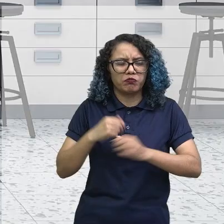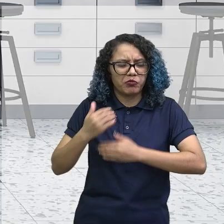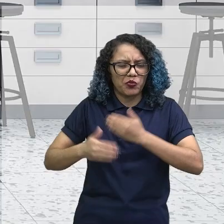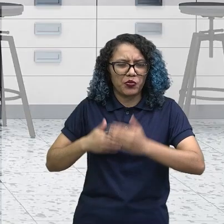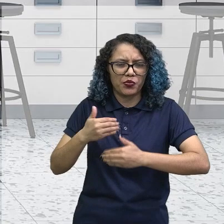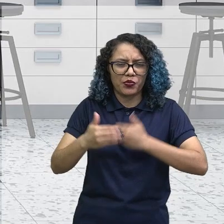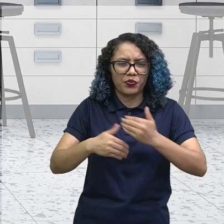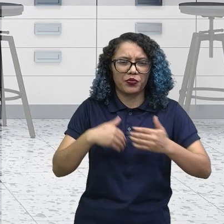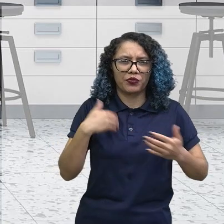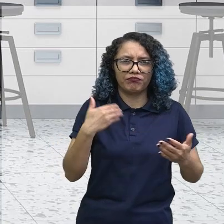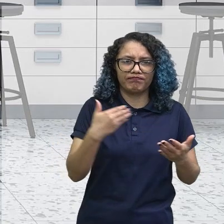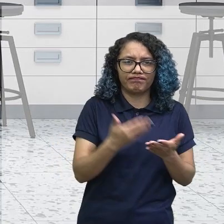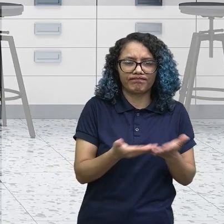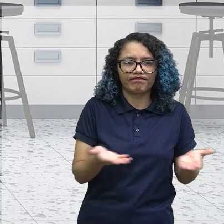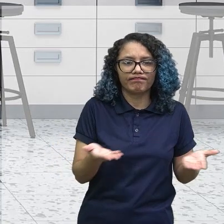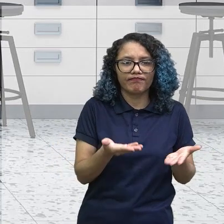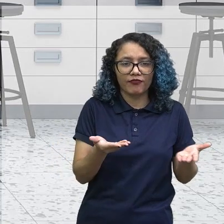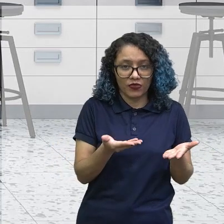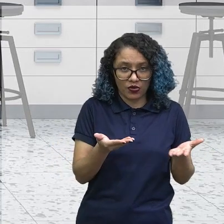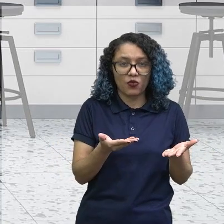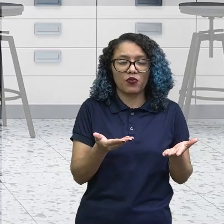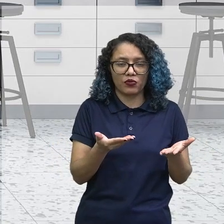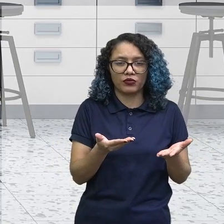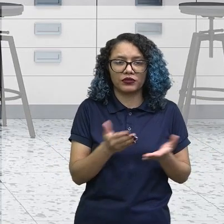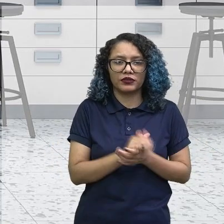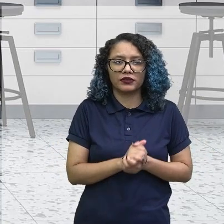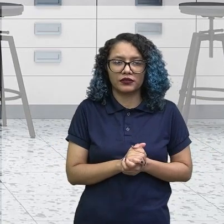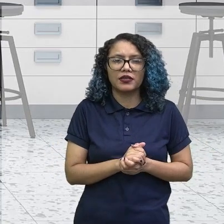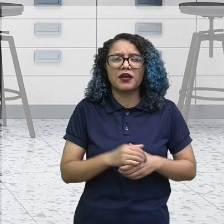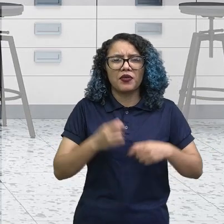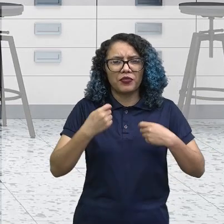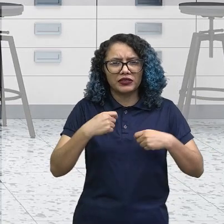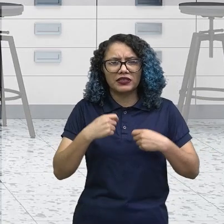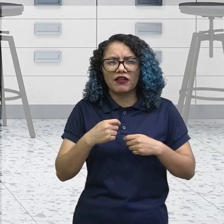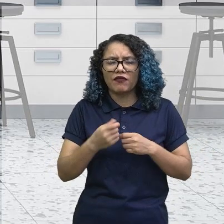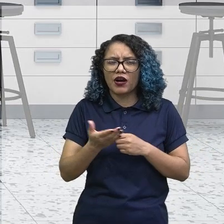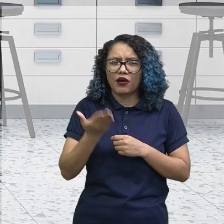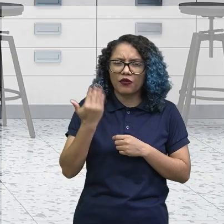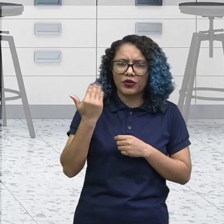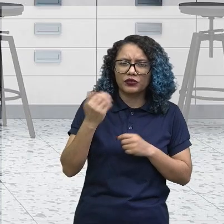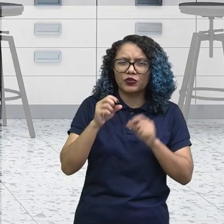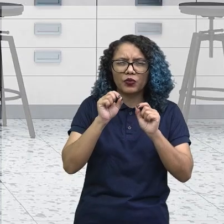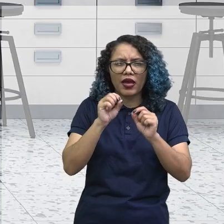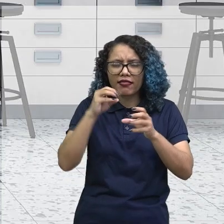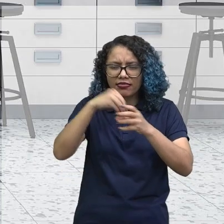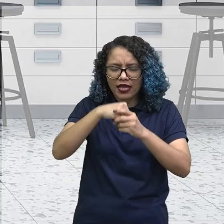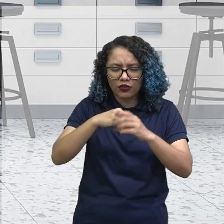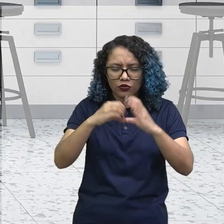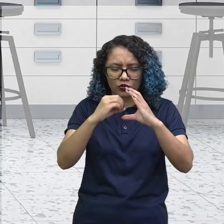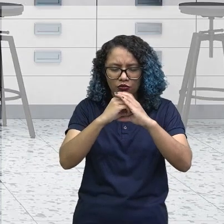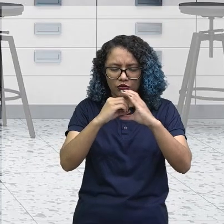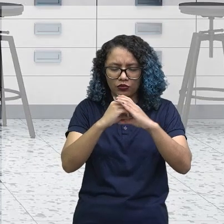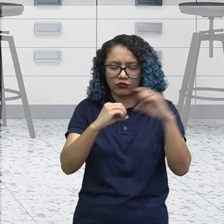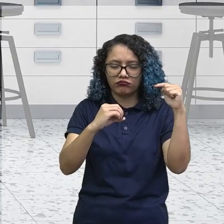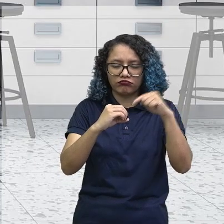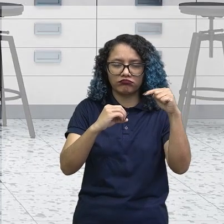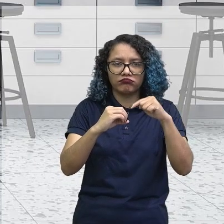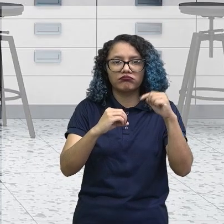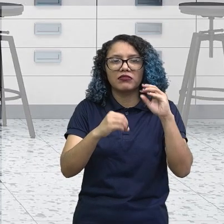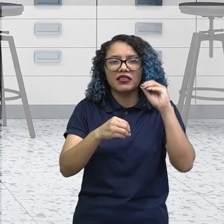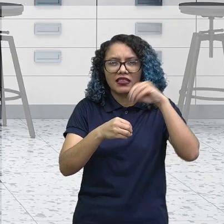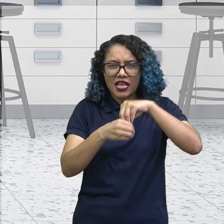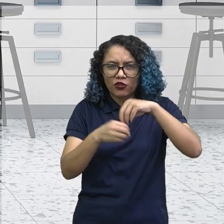chegar no que nós temos atualmente, né? Foi necessário descobrir que lá no núcleo de uma célula tem o material genético